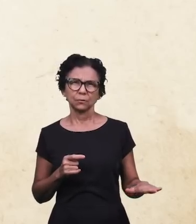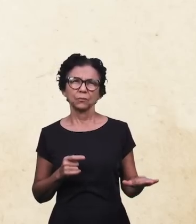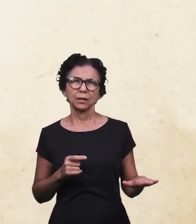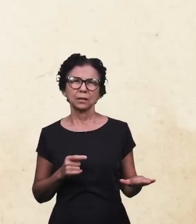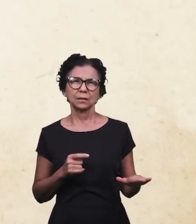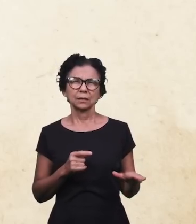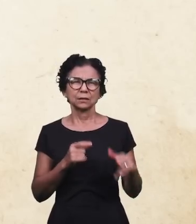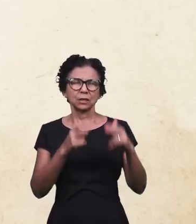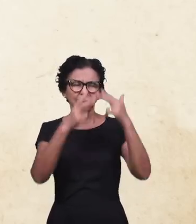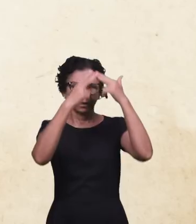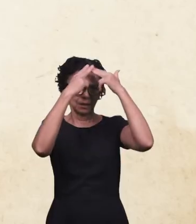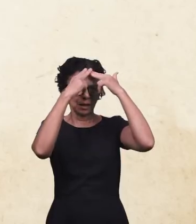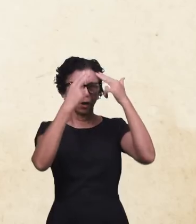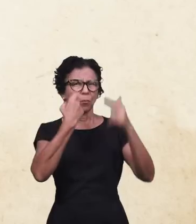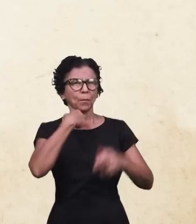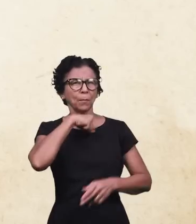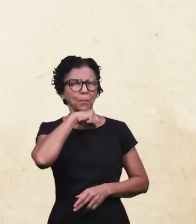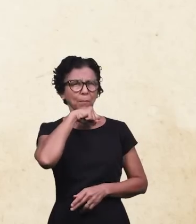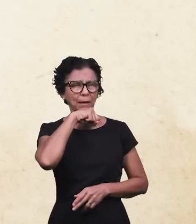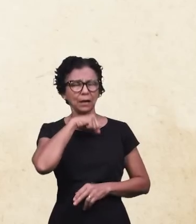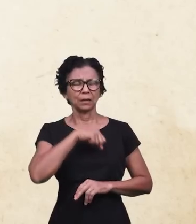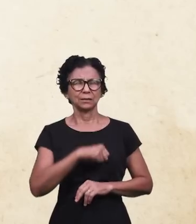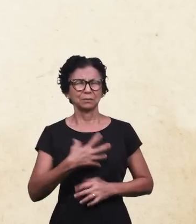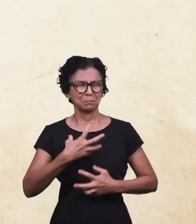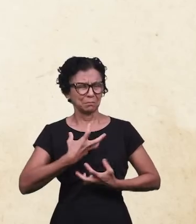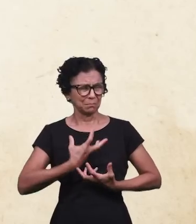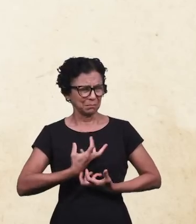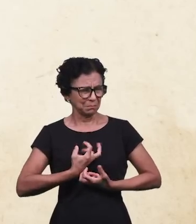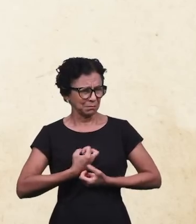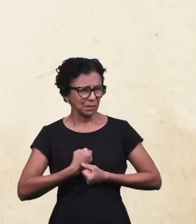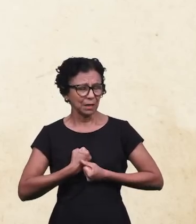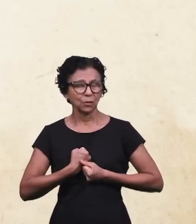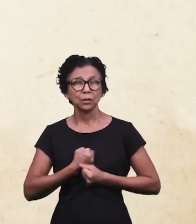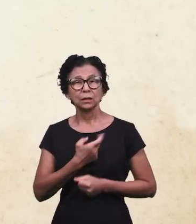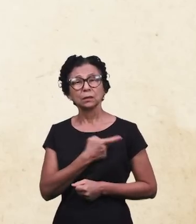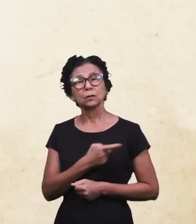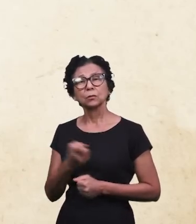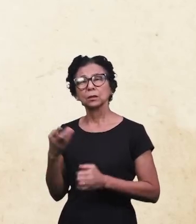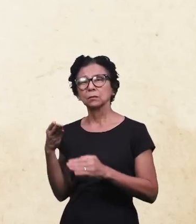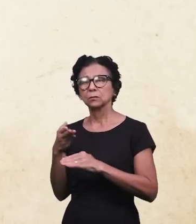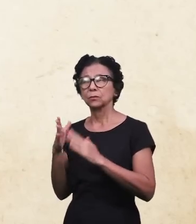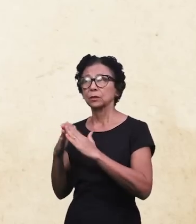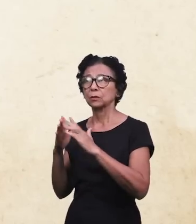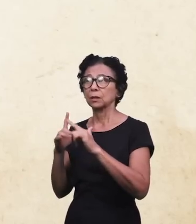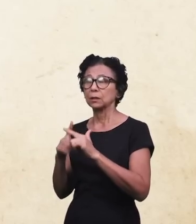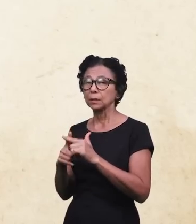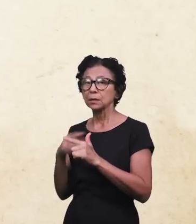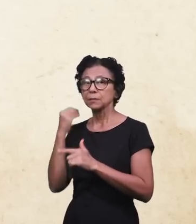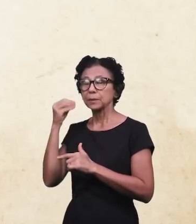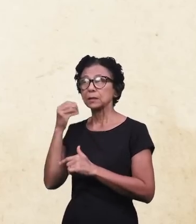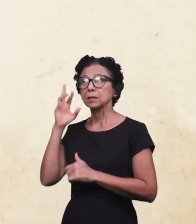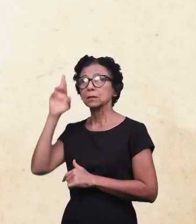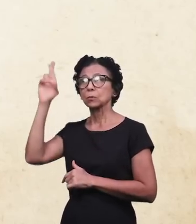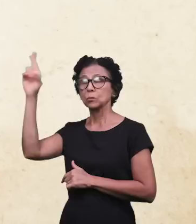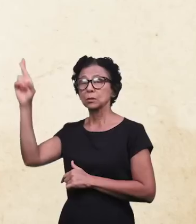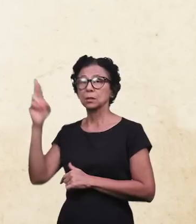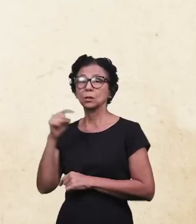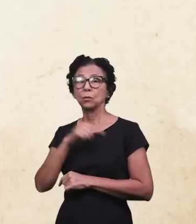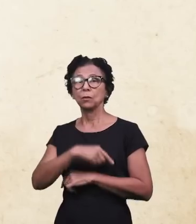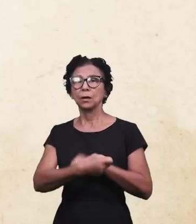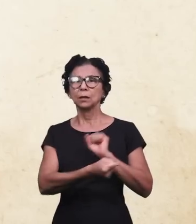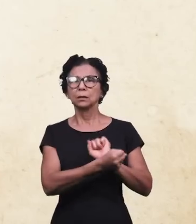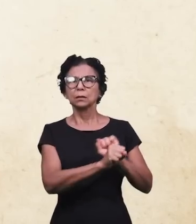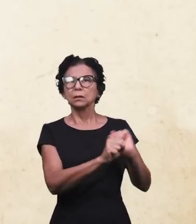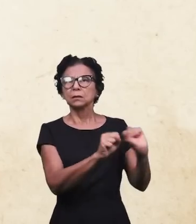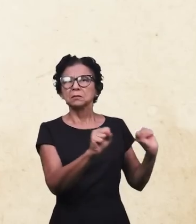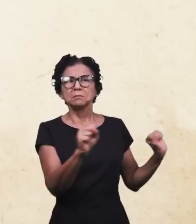e assim que ela conheceu o Senhor, ela orou ao Senhor para estar esquecendo, para estar perdoando, e o Senhor libertou ela de tal forma que ela até